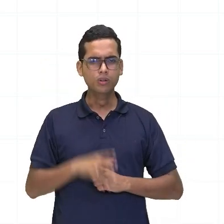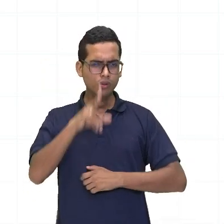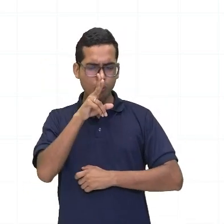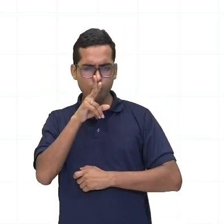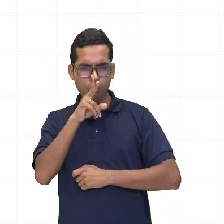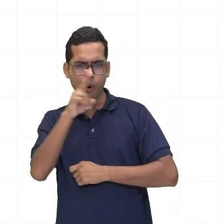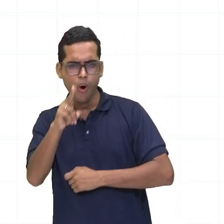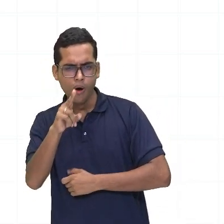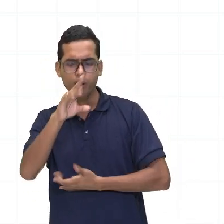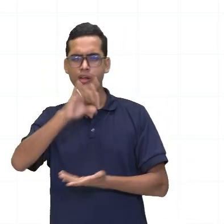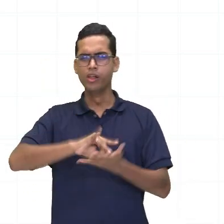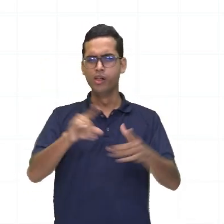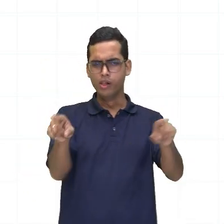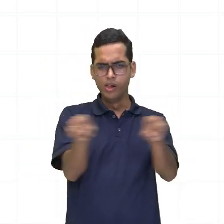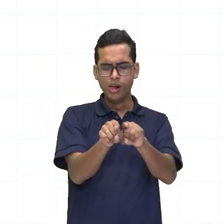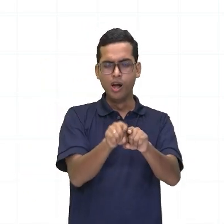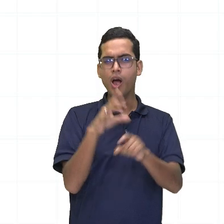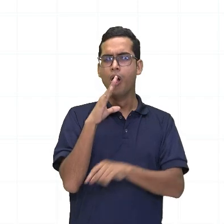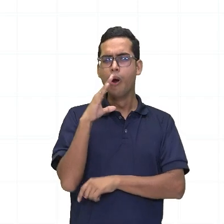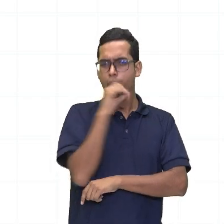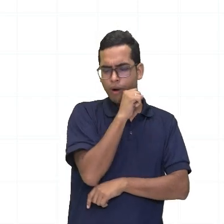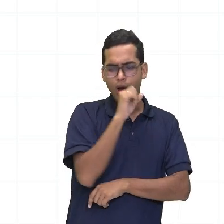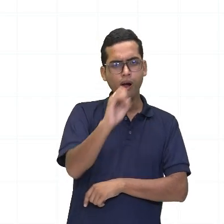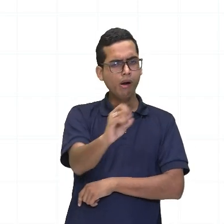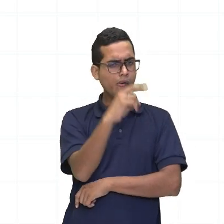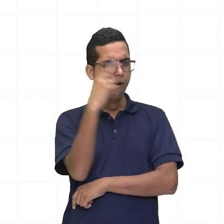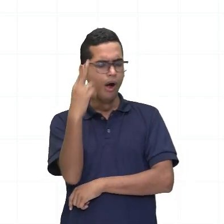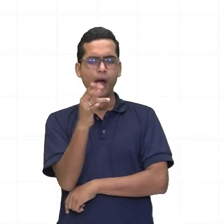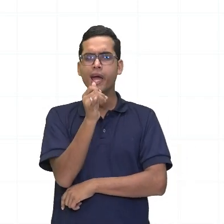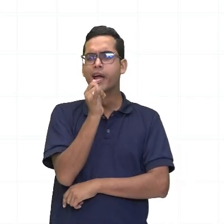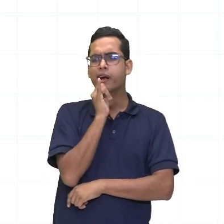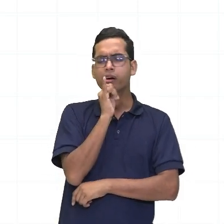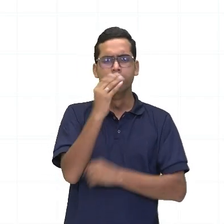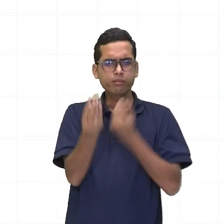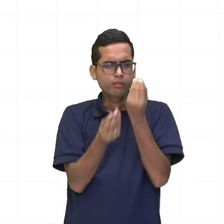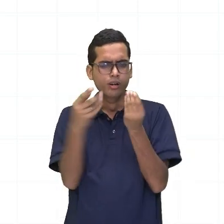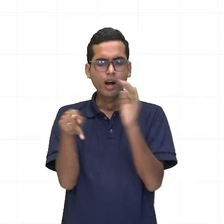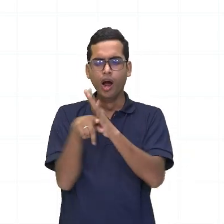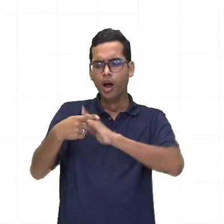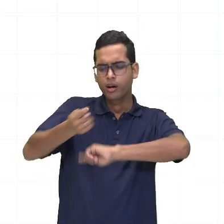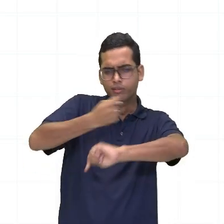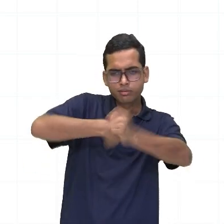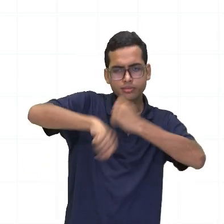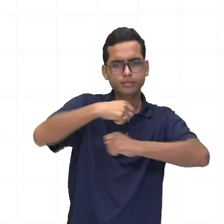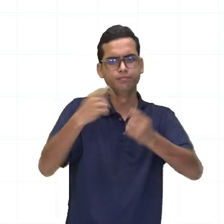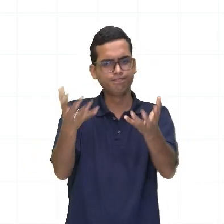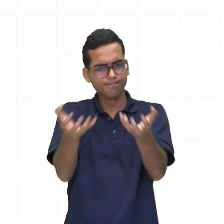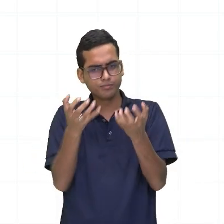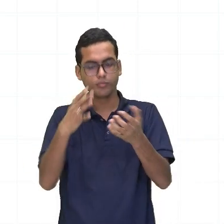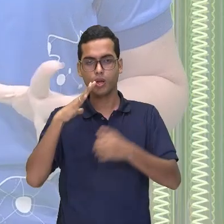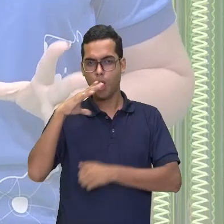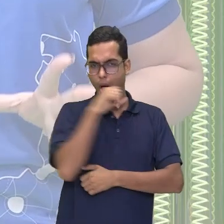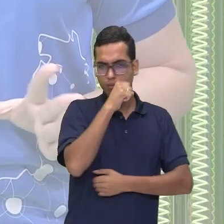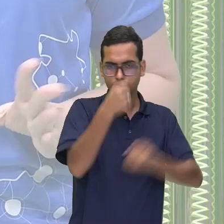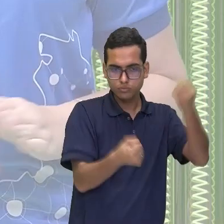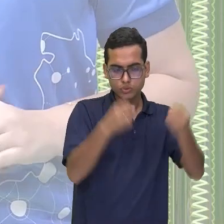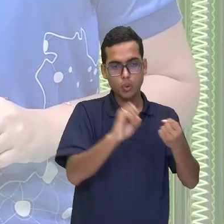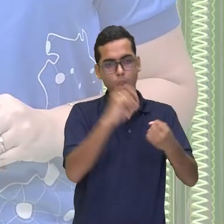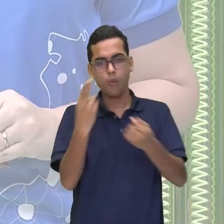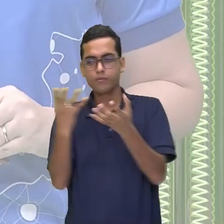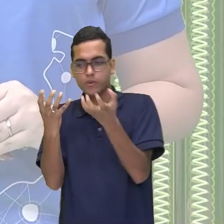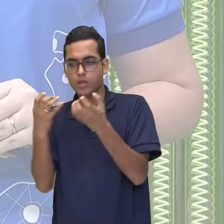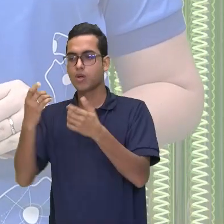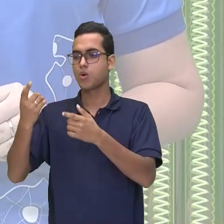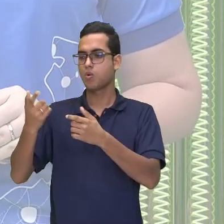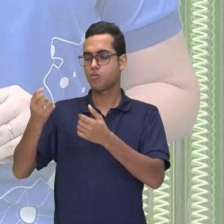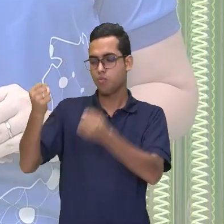potência, né? De agilidade, ou será que é uma questão ali de economia que você vai analisar, né? Para poder adquirir aí o